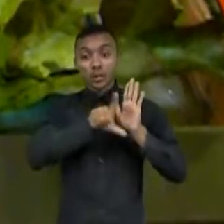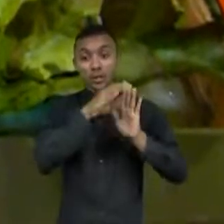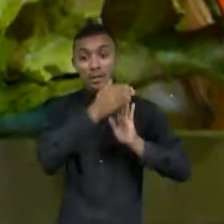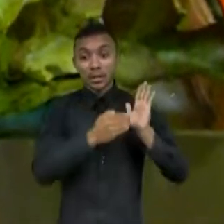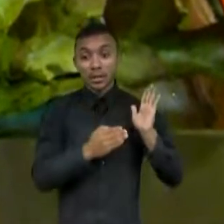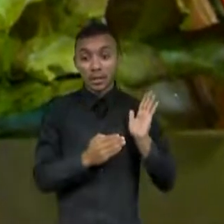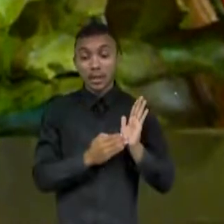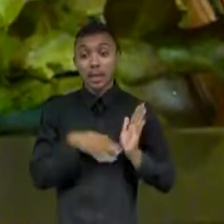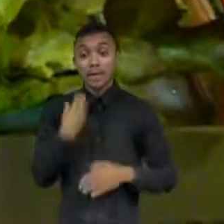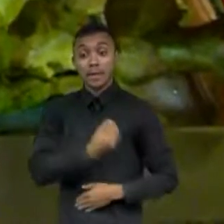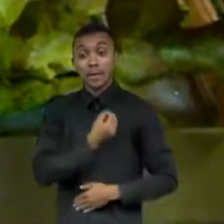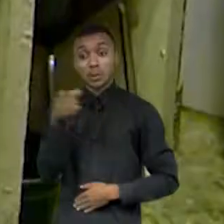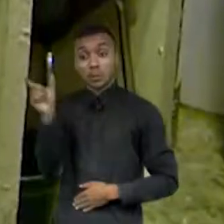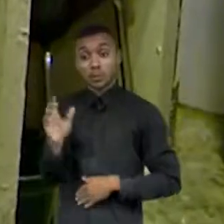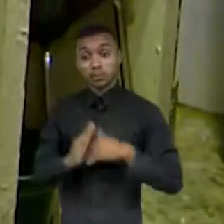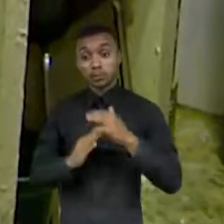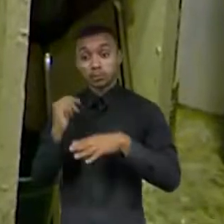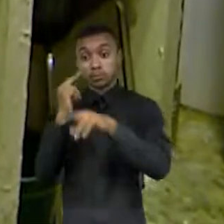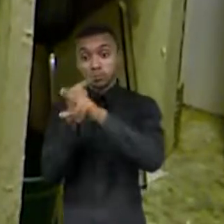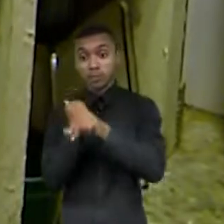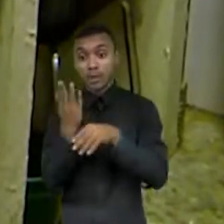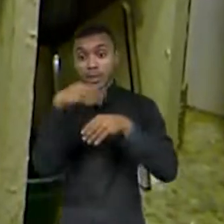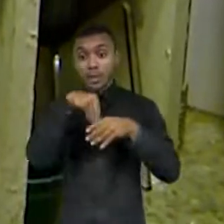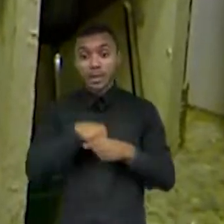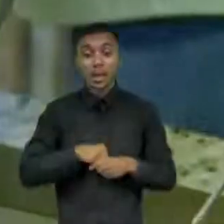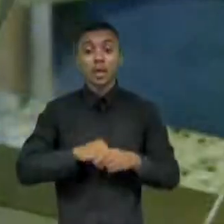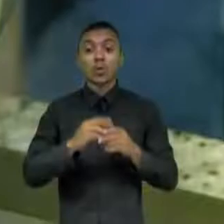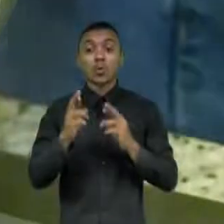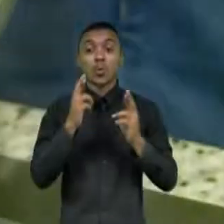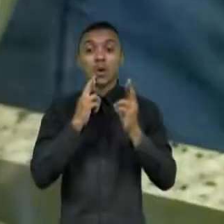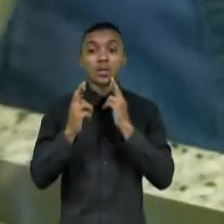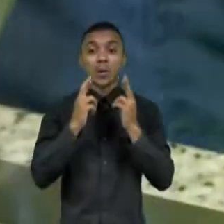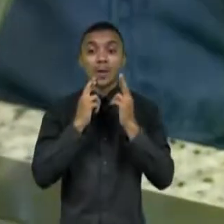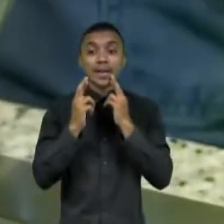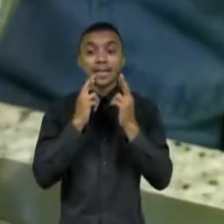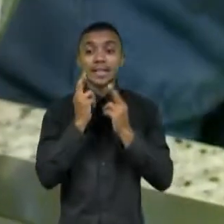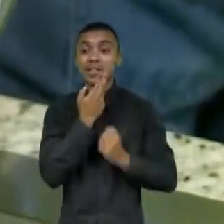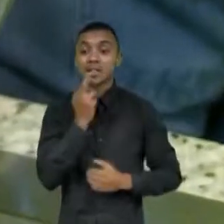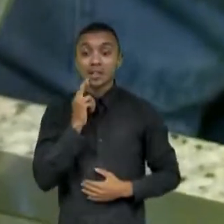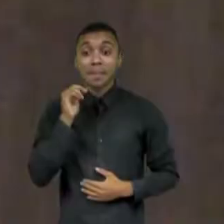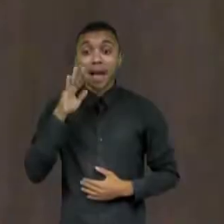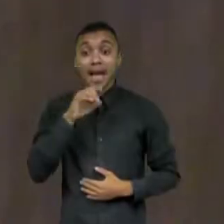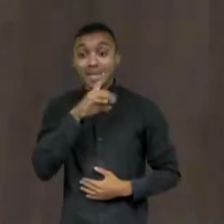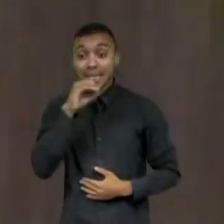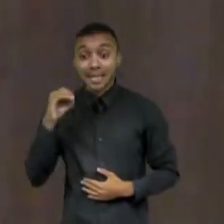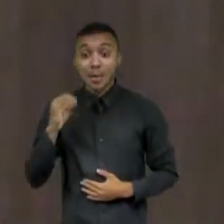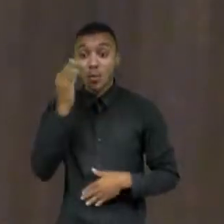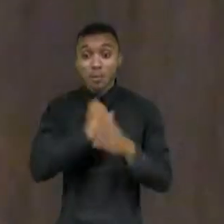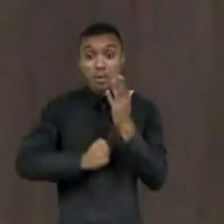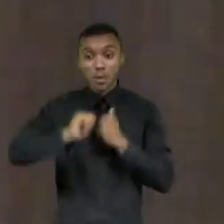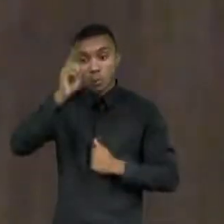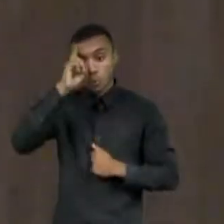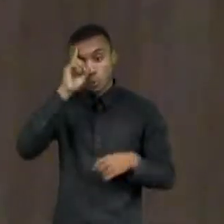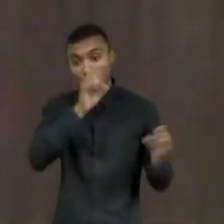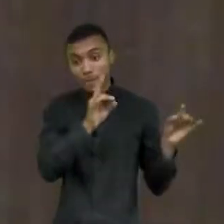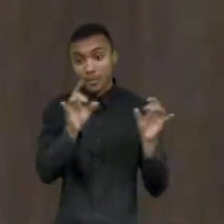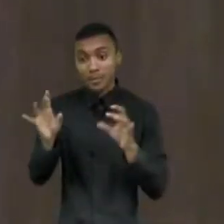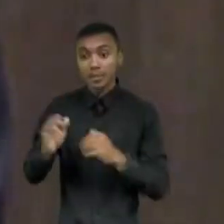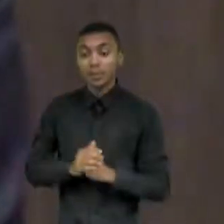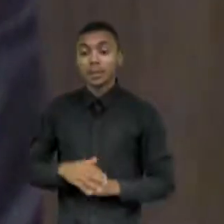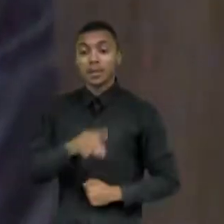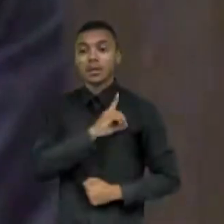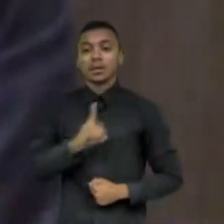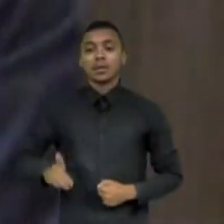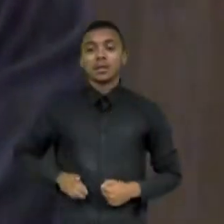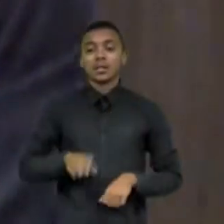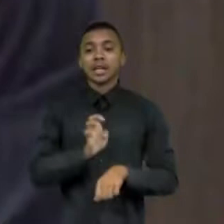um nutricionista em restaurantes que forneçam mais de 100 refeições por dia. Deputado cearense propõe a garantia de